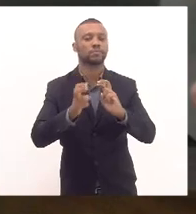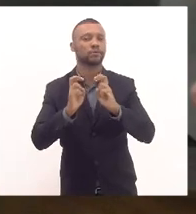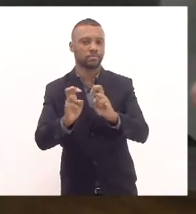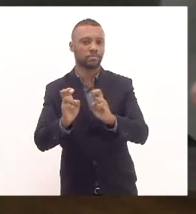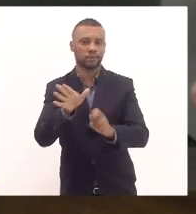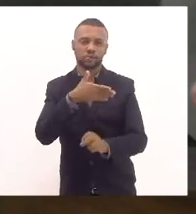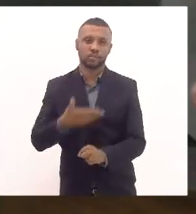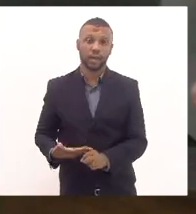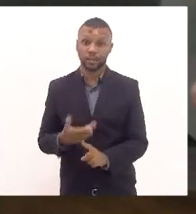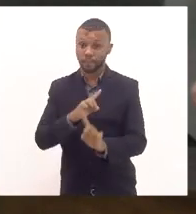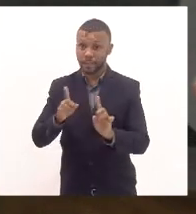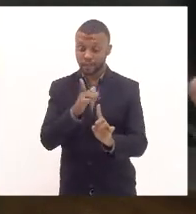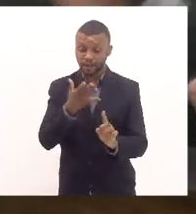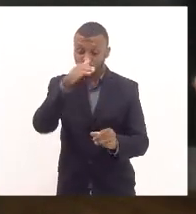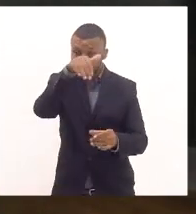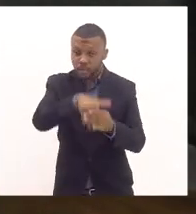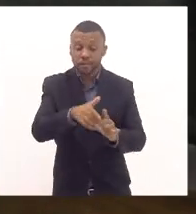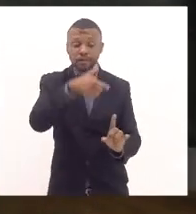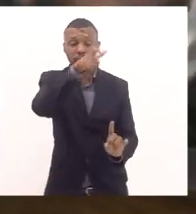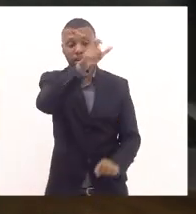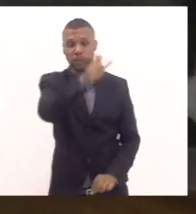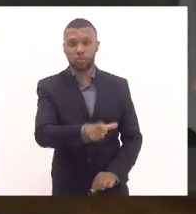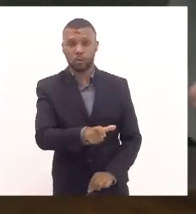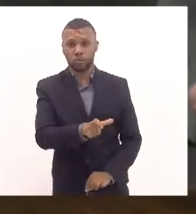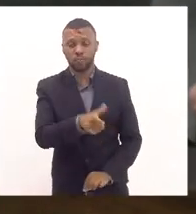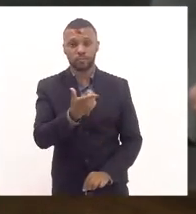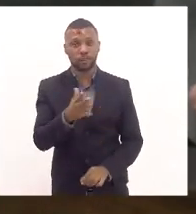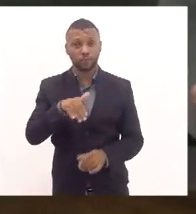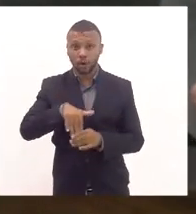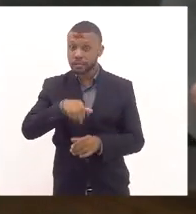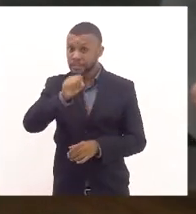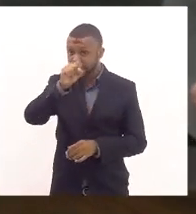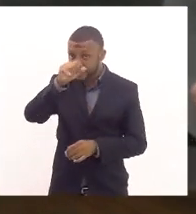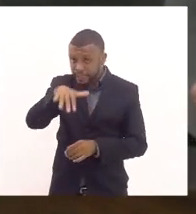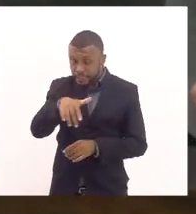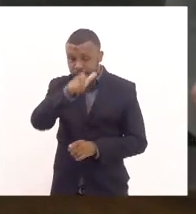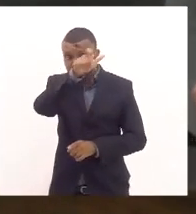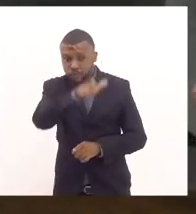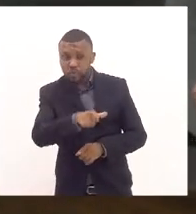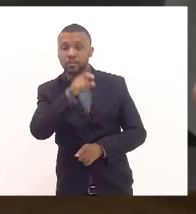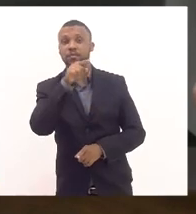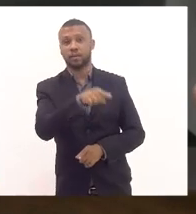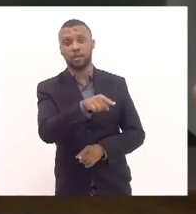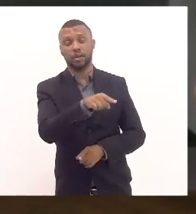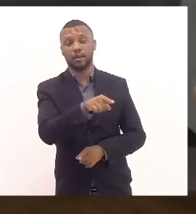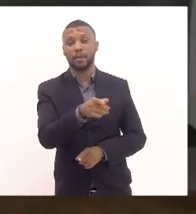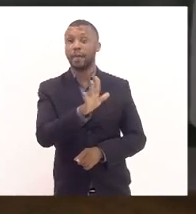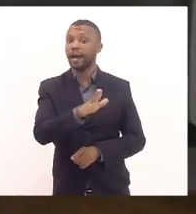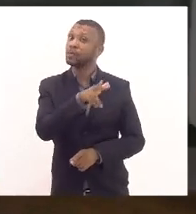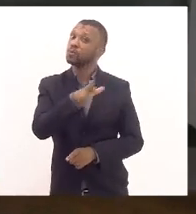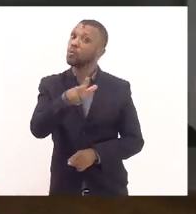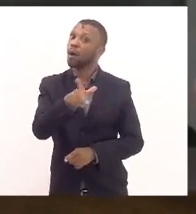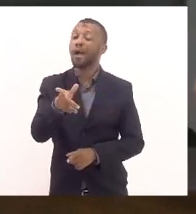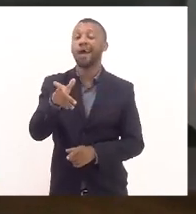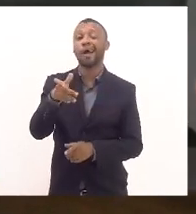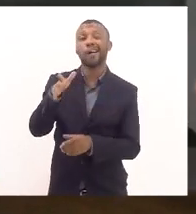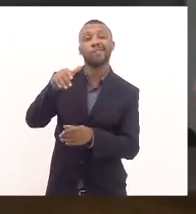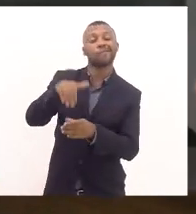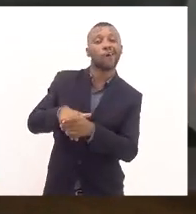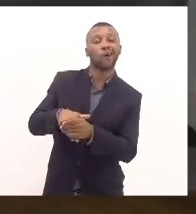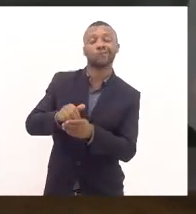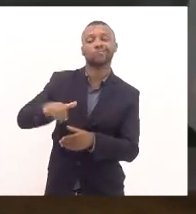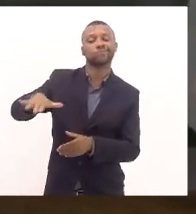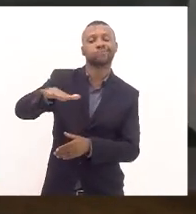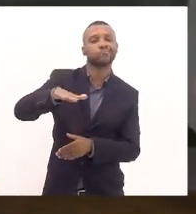aqui na pessoa do Dr Murilo meu voto É sim uma pessoa Doutor Murilo mas não aos modos que